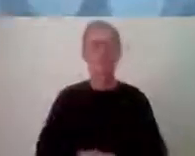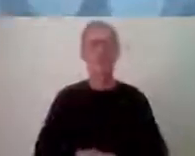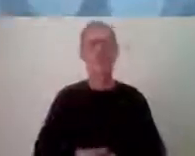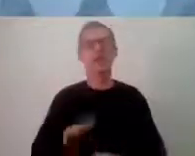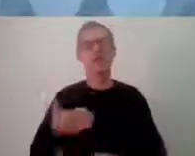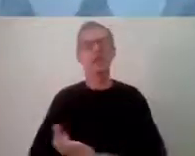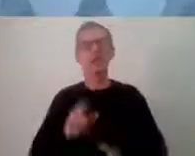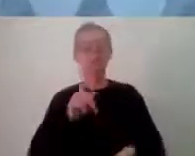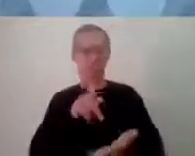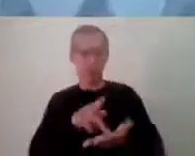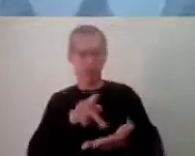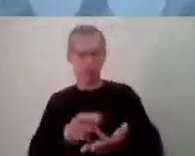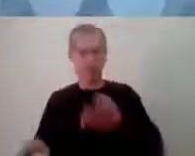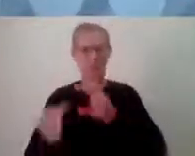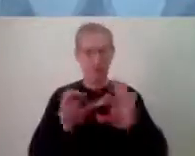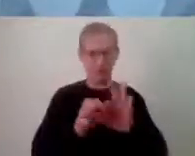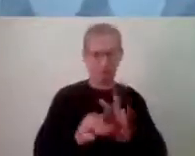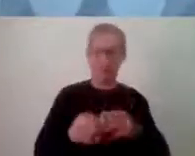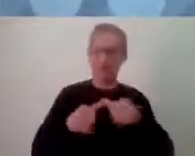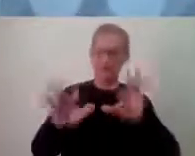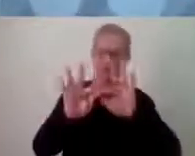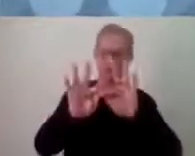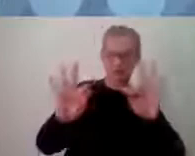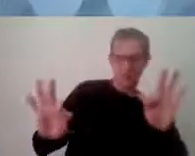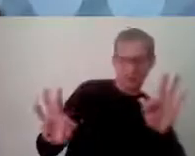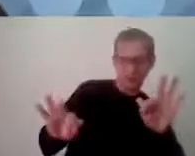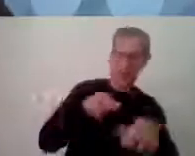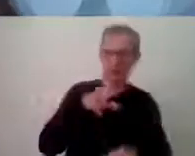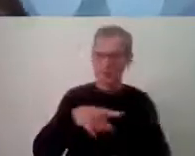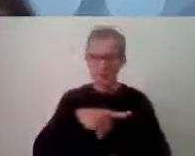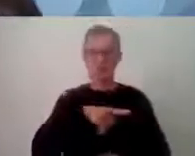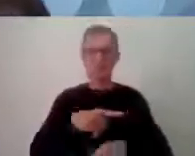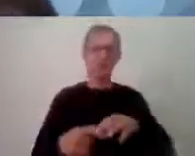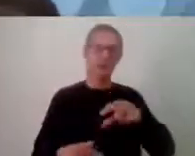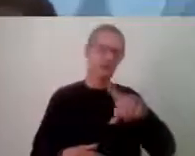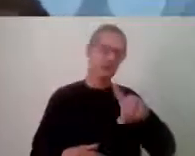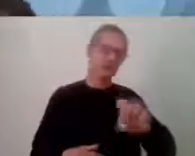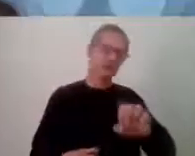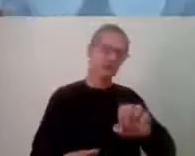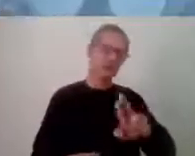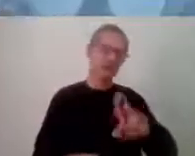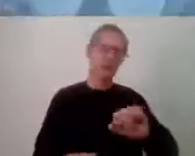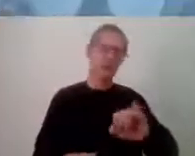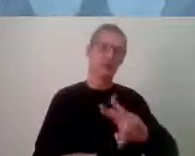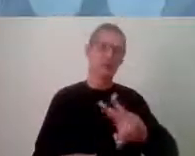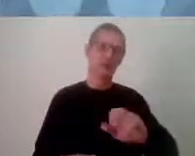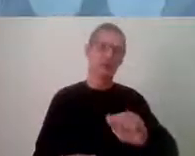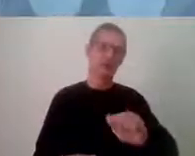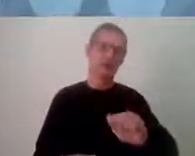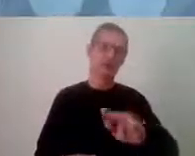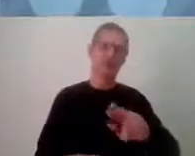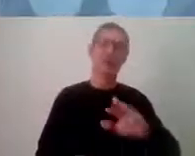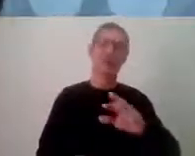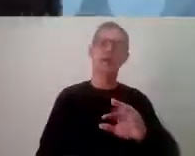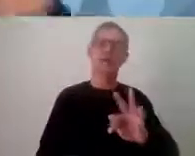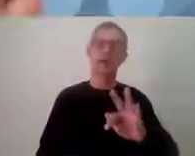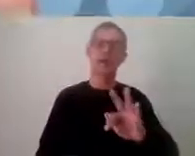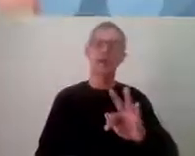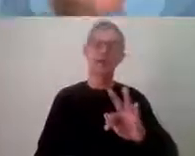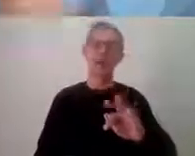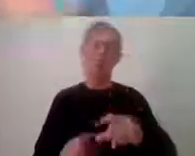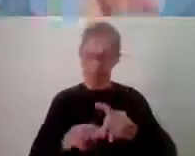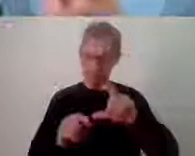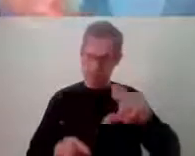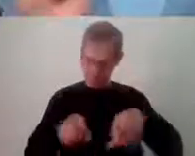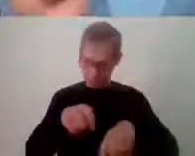ser realmente a integral dessa função, quando você deriva esse f maiúsculo de x, você tem que retornar